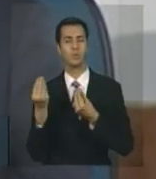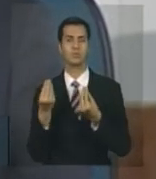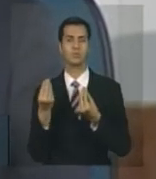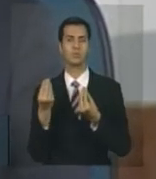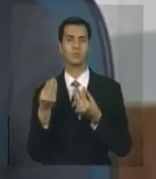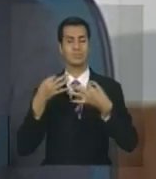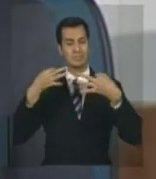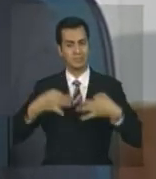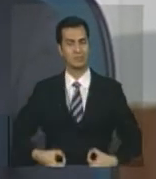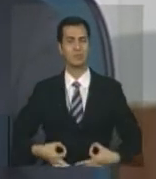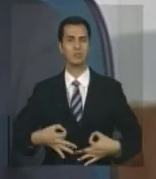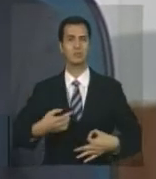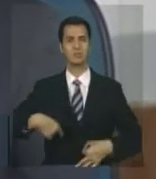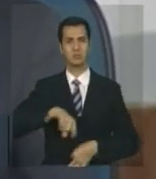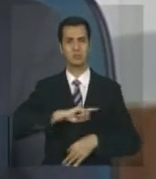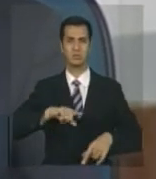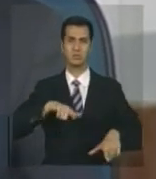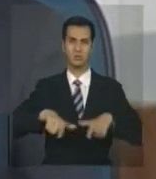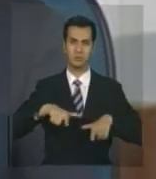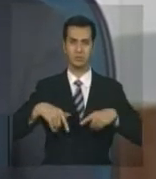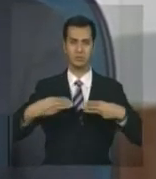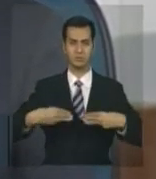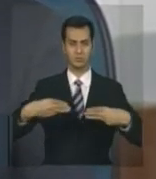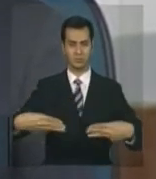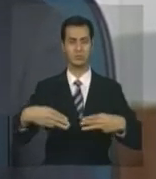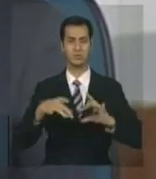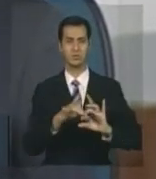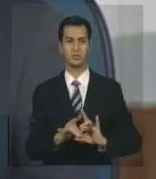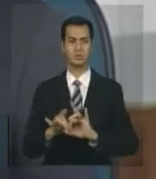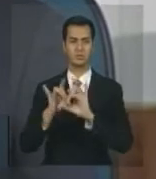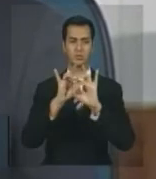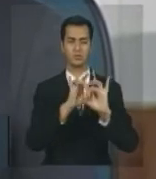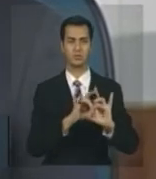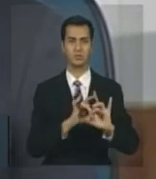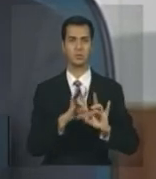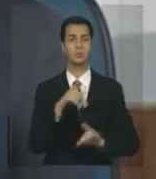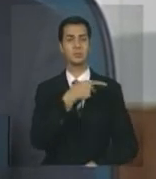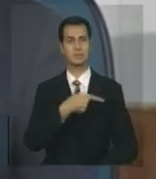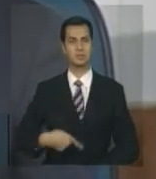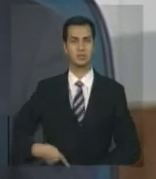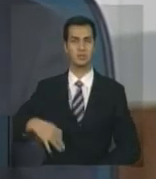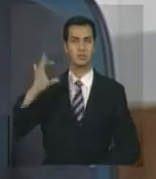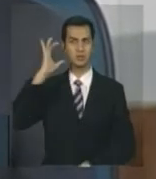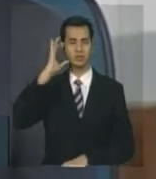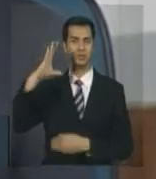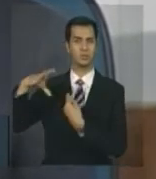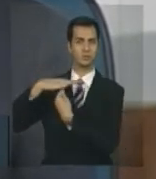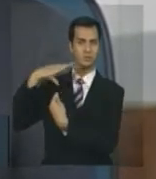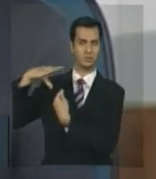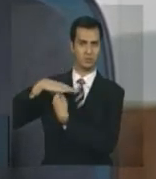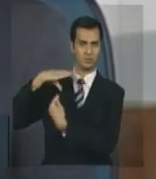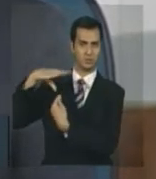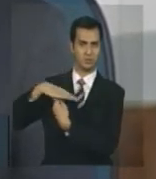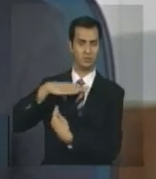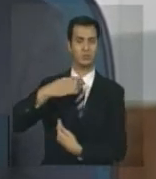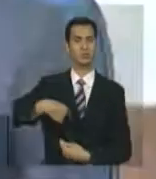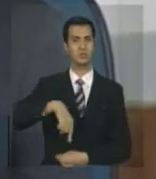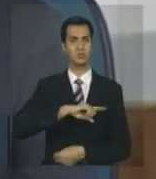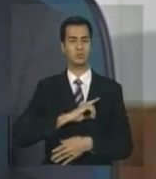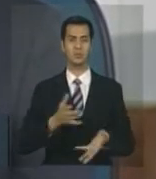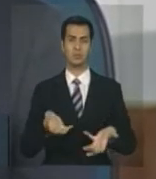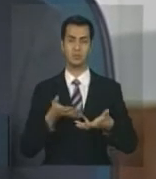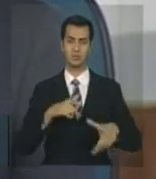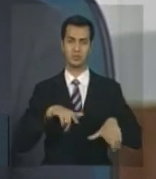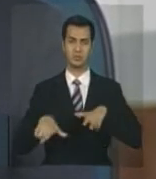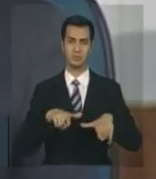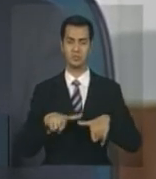da Integração Nacional tem procurado traduzir a orientação da presidenta Dilma de fazer a